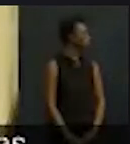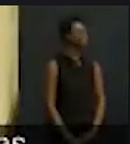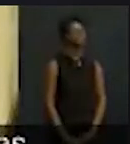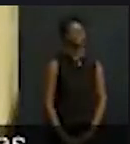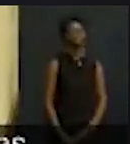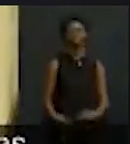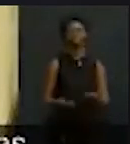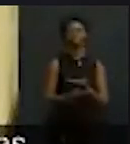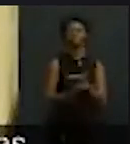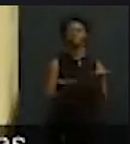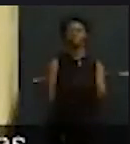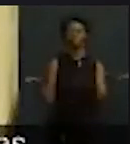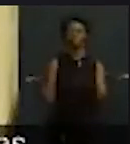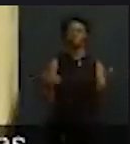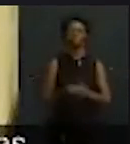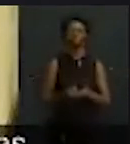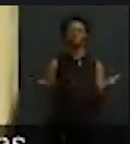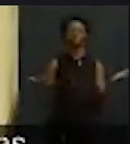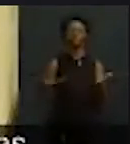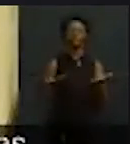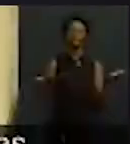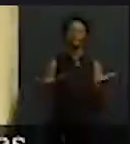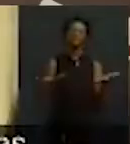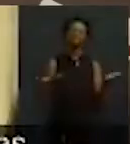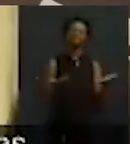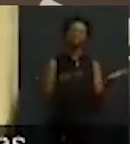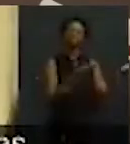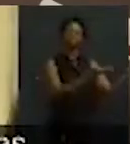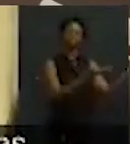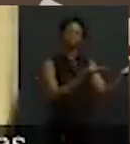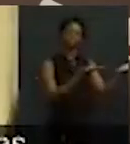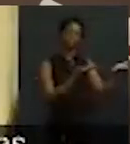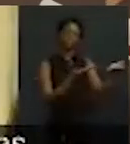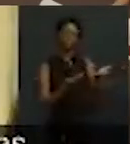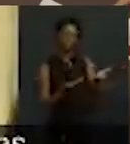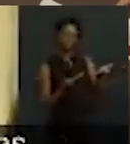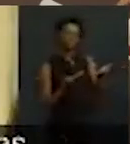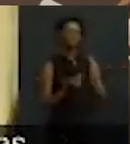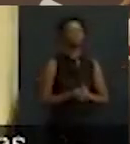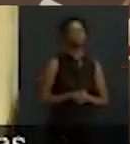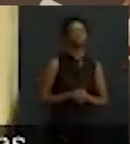Senhoras e senhores, neste momento, convido